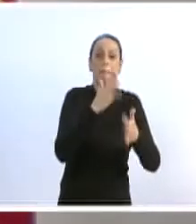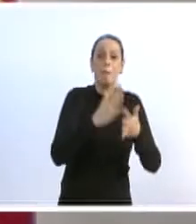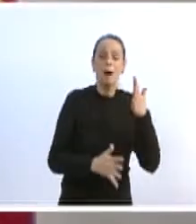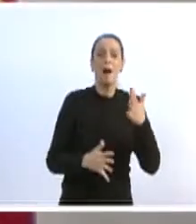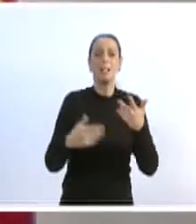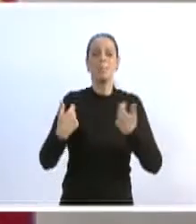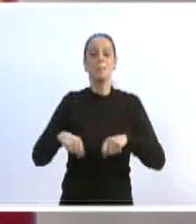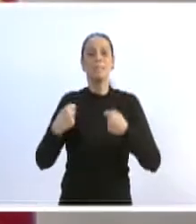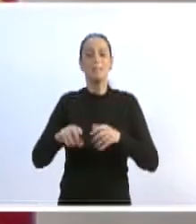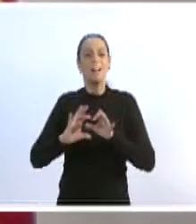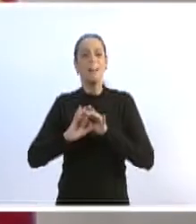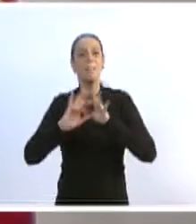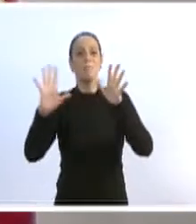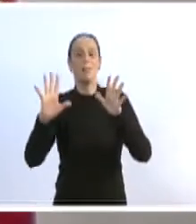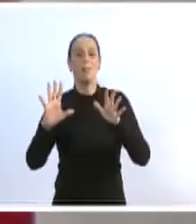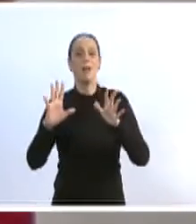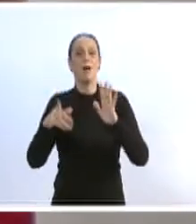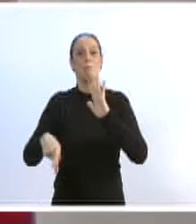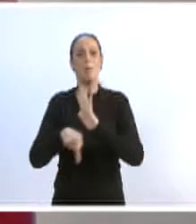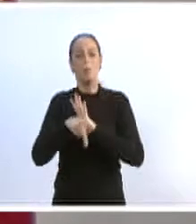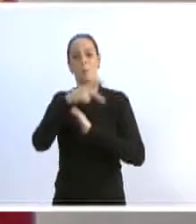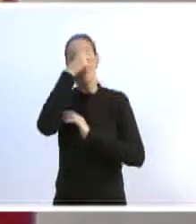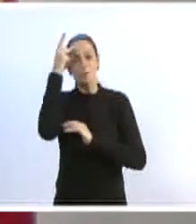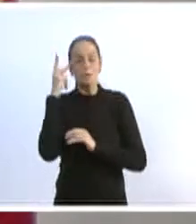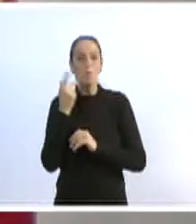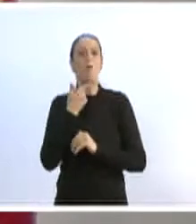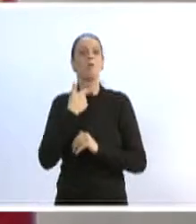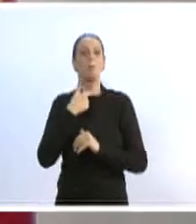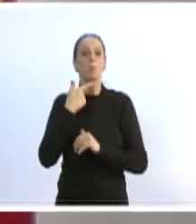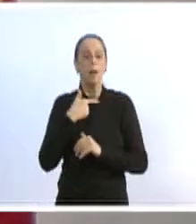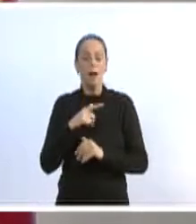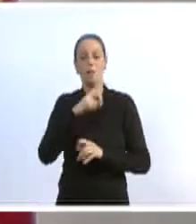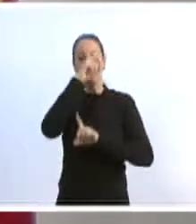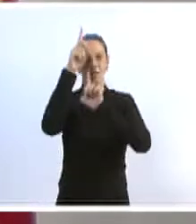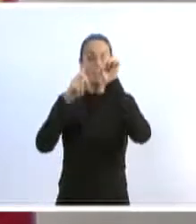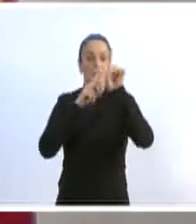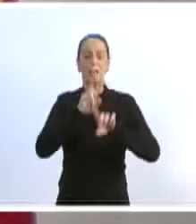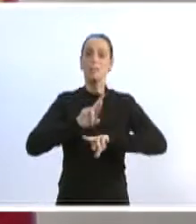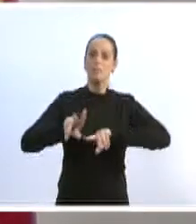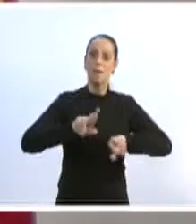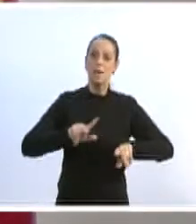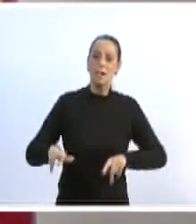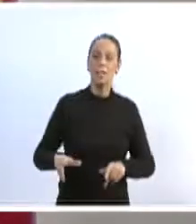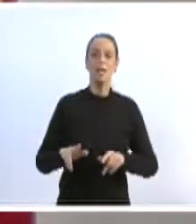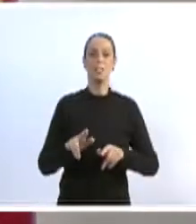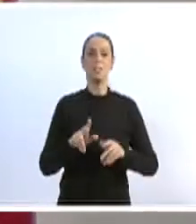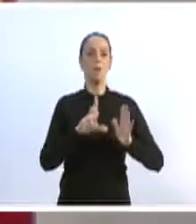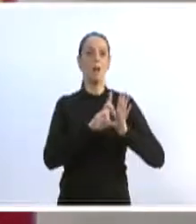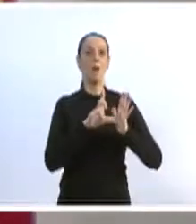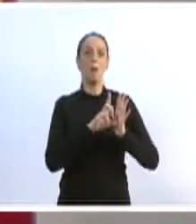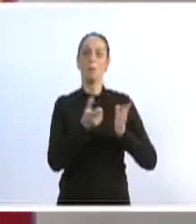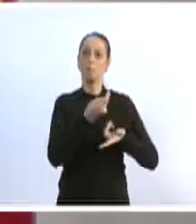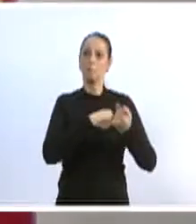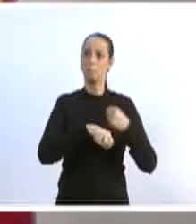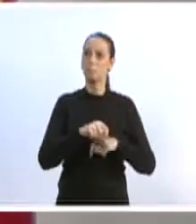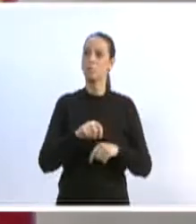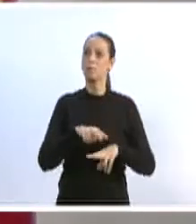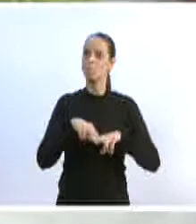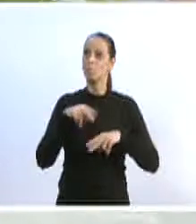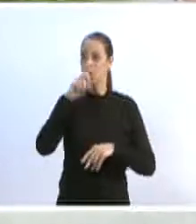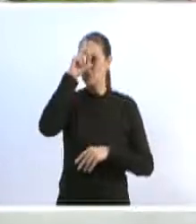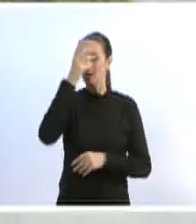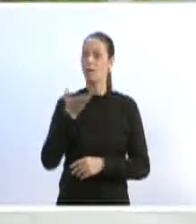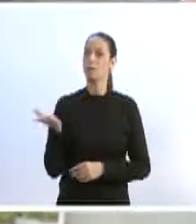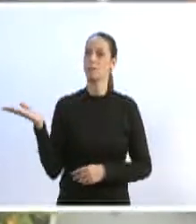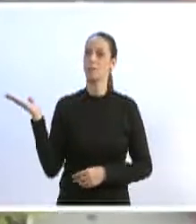tem que liberar tem que deixar o comerciante ser criativo e uma das formas de ser criativos para cléo deixou